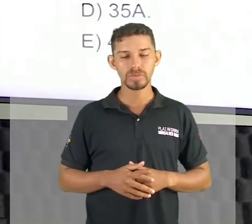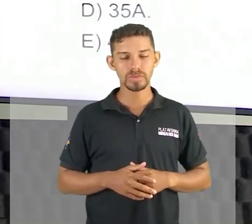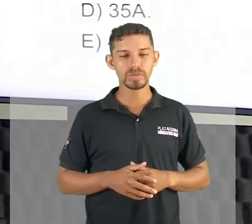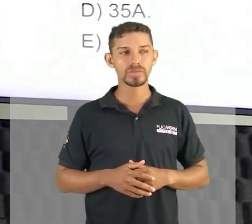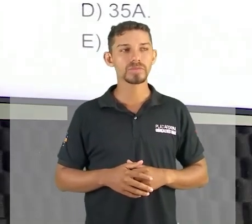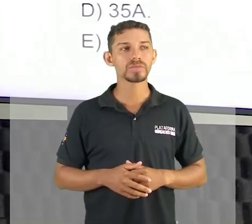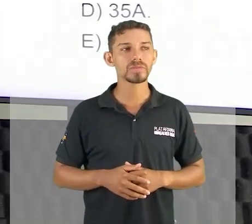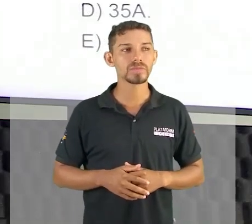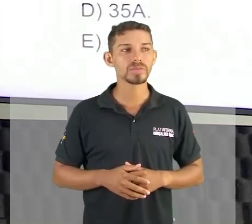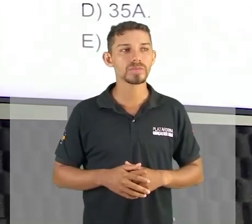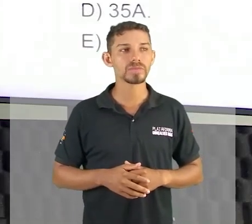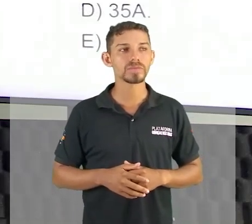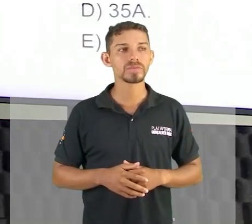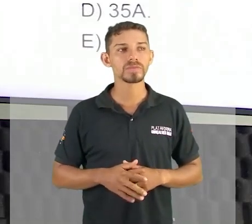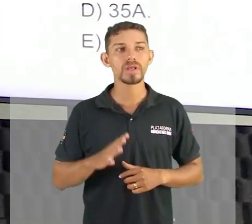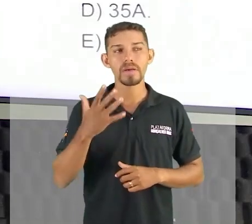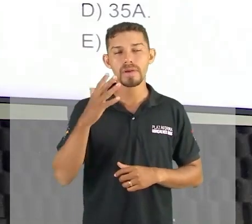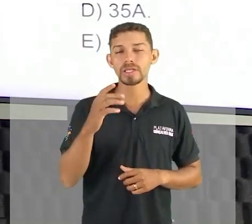31